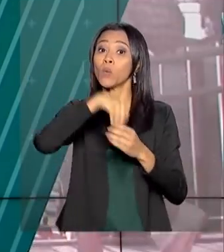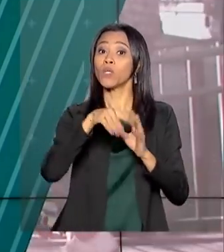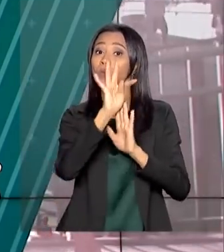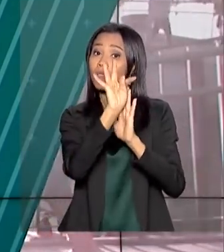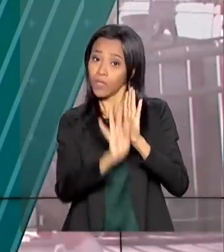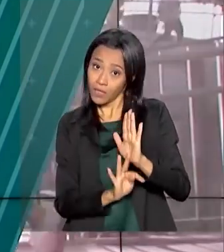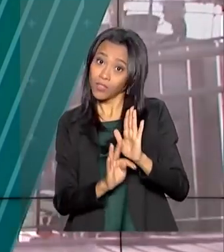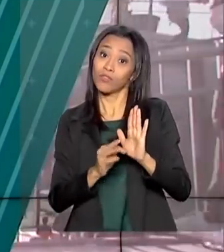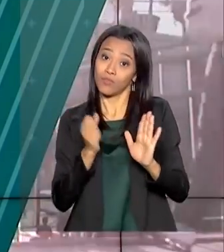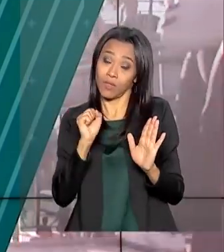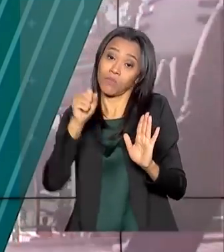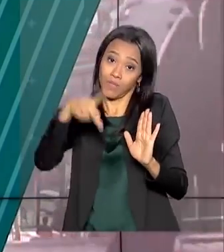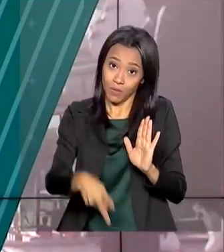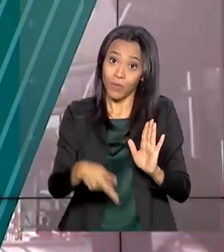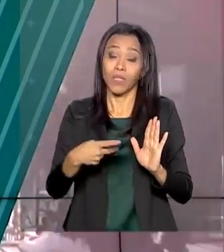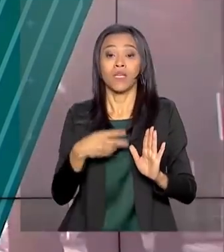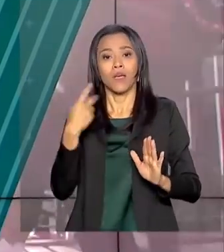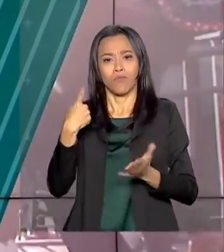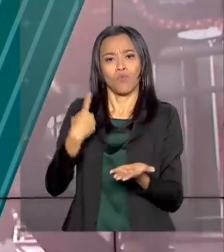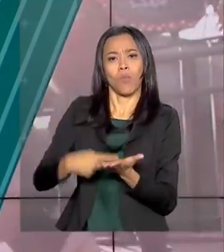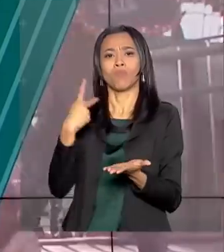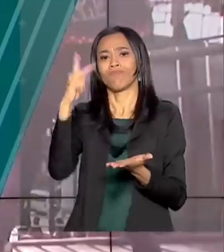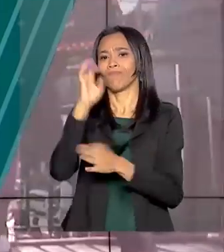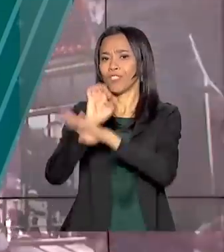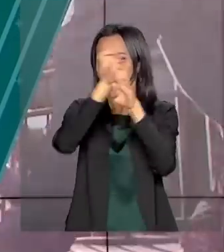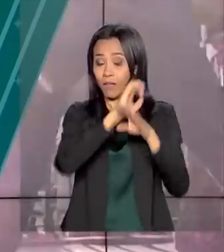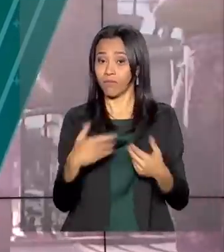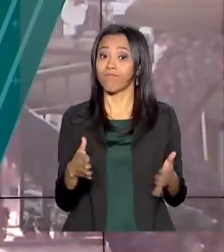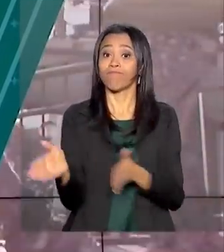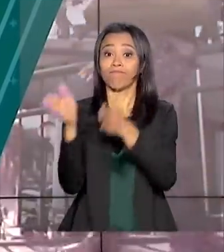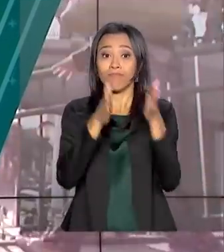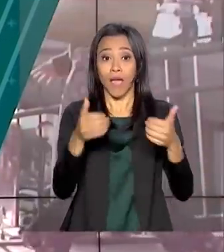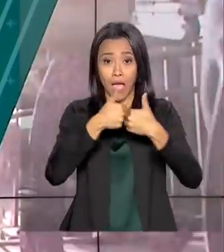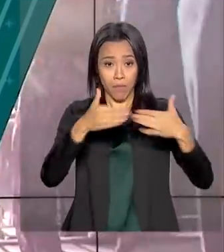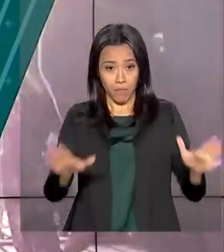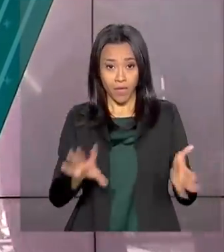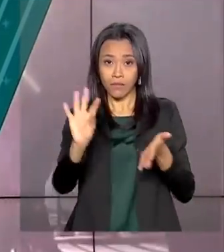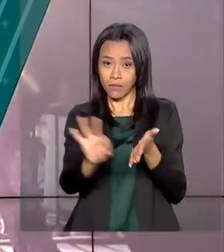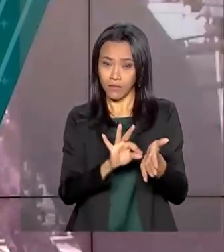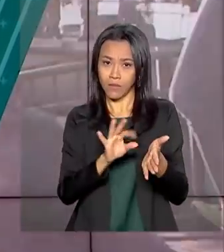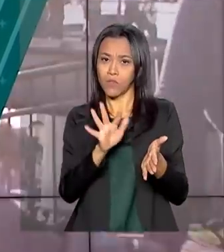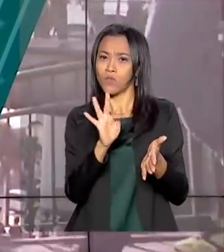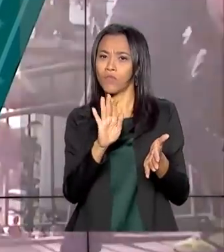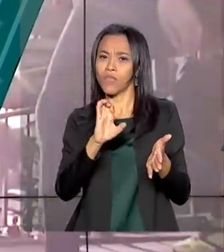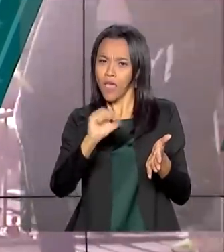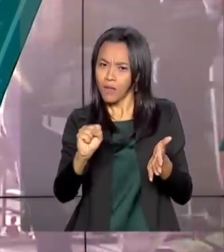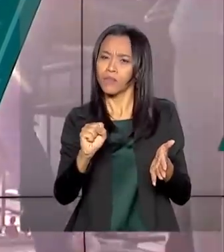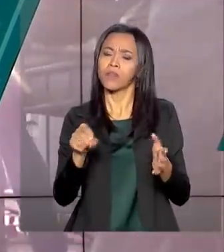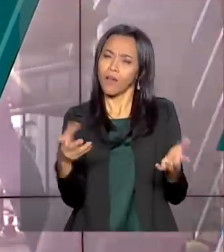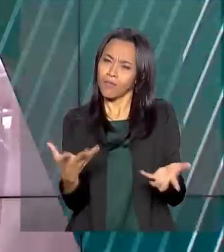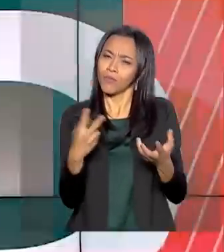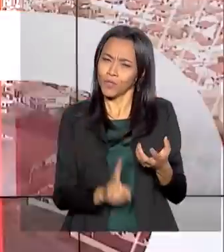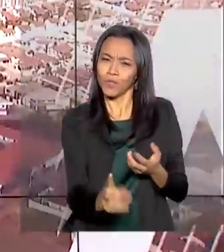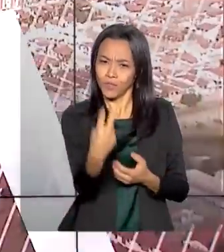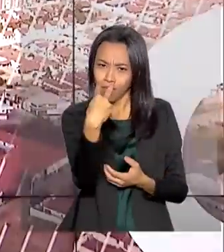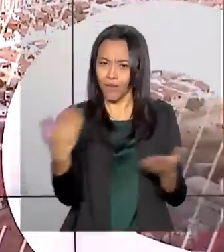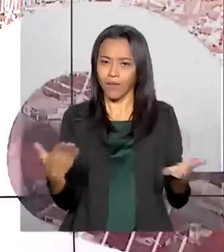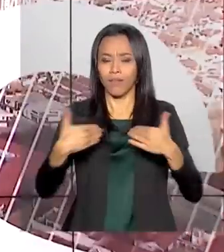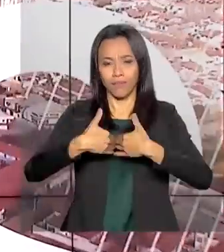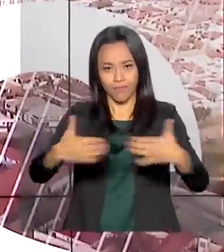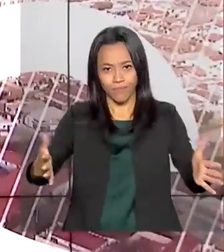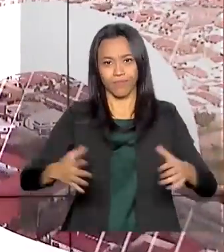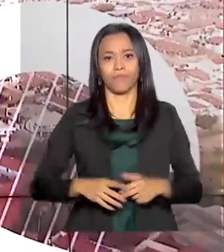aberto o período para renegociação de dívidas do fies o fundo de financiamento estudantil fique com a gente o brasil em dia